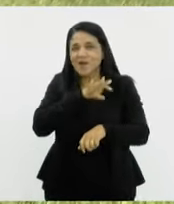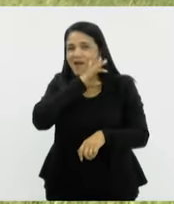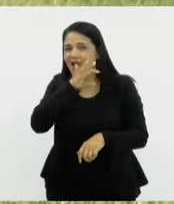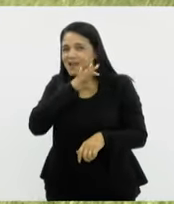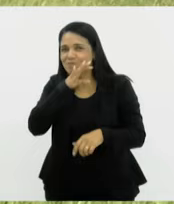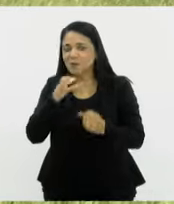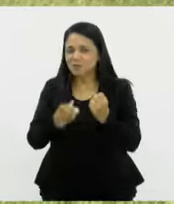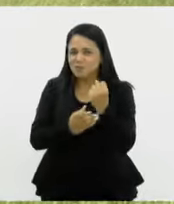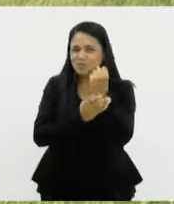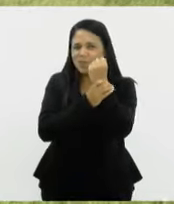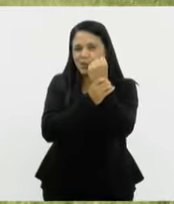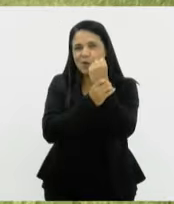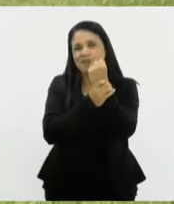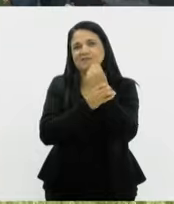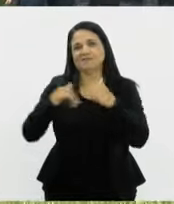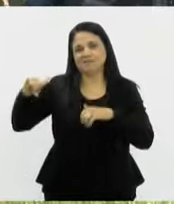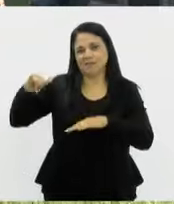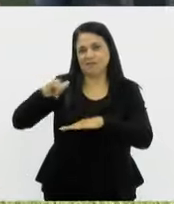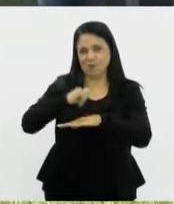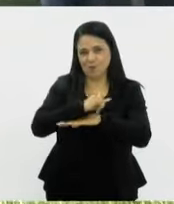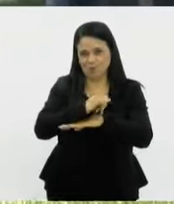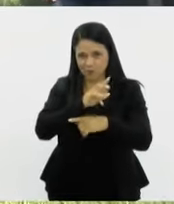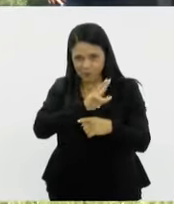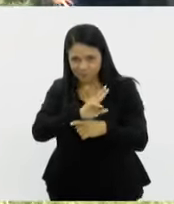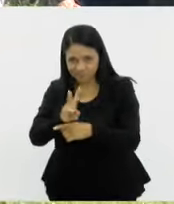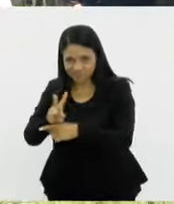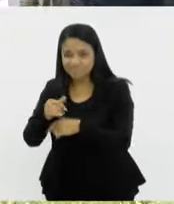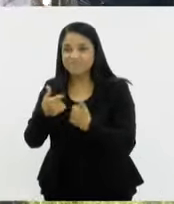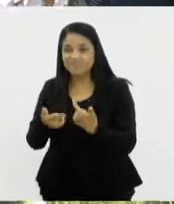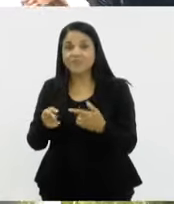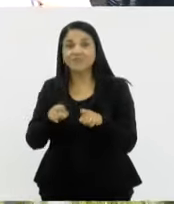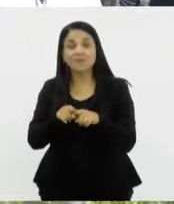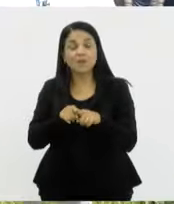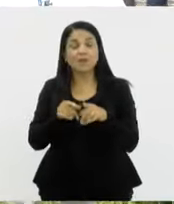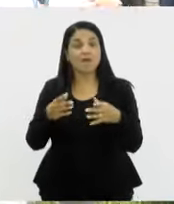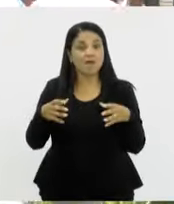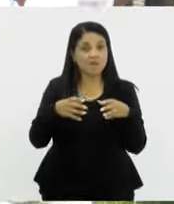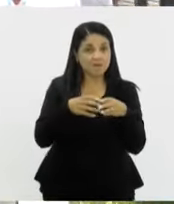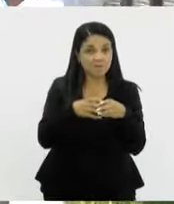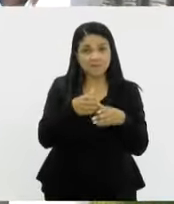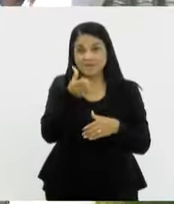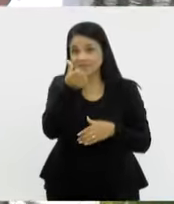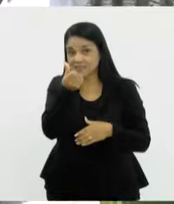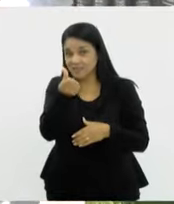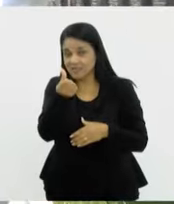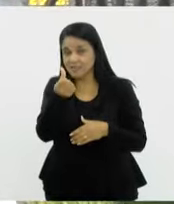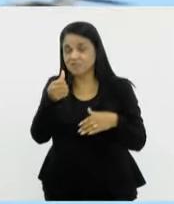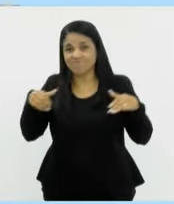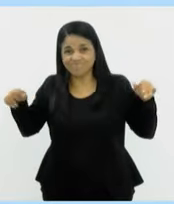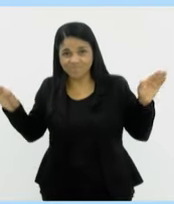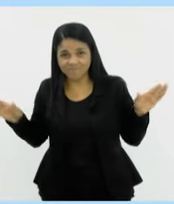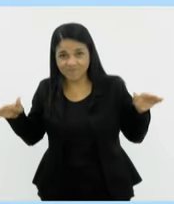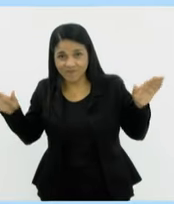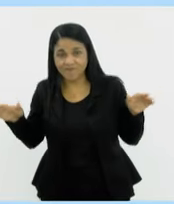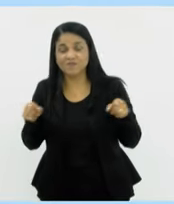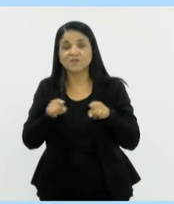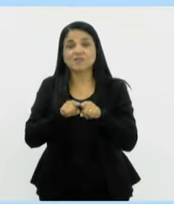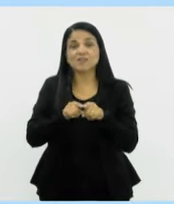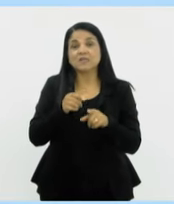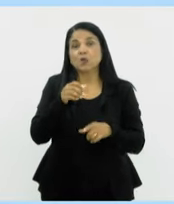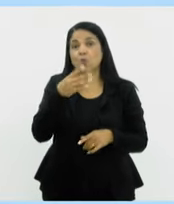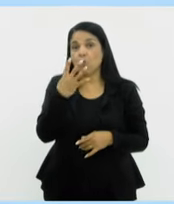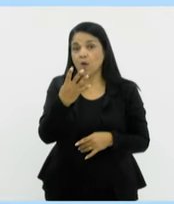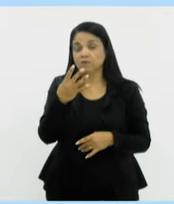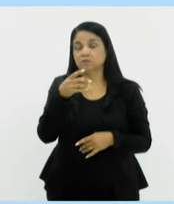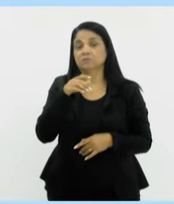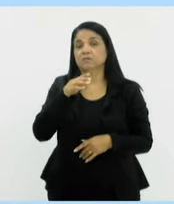no Aeroporto Internacional do Rio de Janeiro. A equipe de segurança conta com 6 aves, 4 gaviões e 2 falcões, que